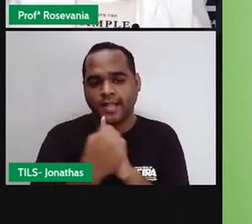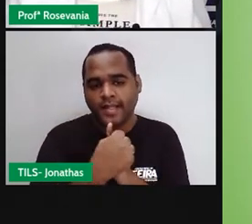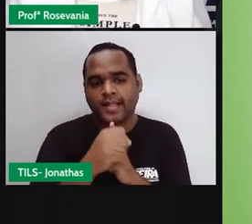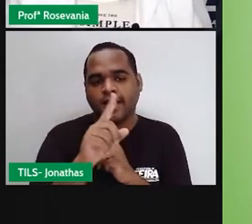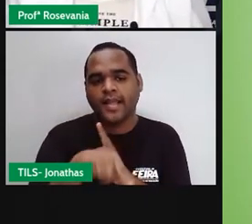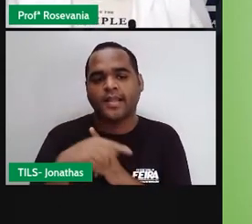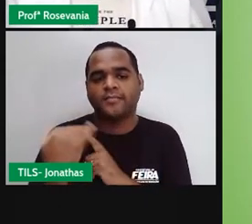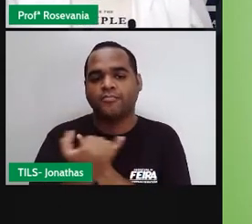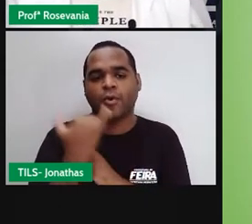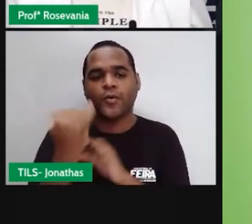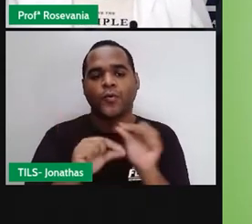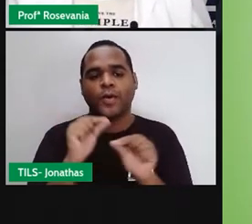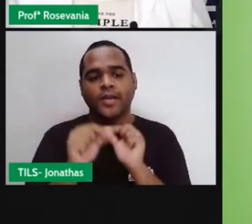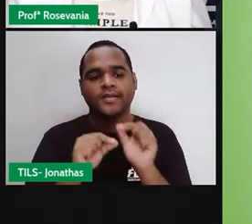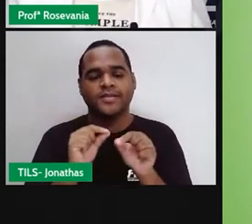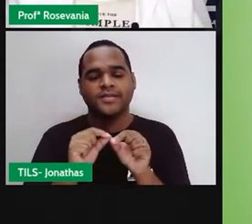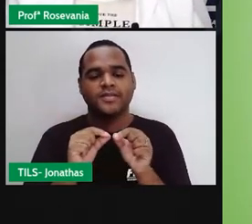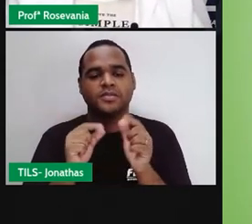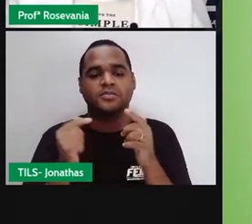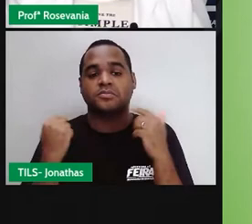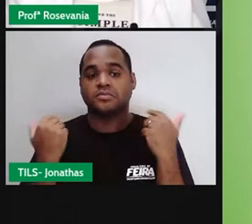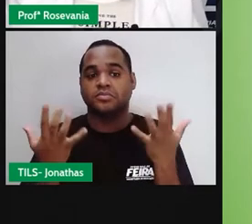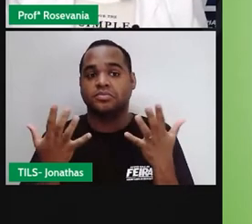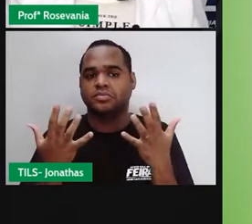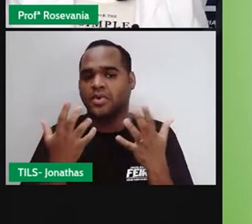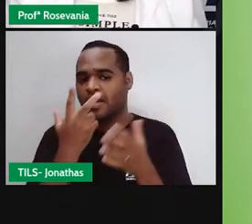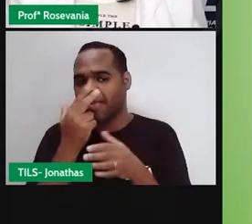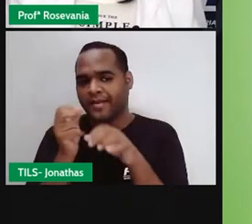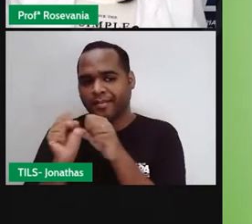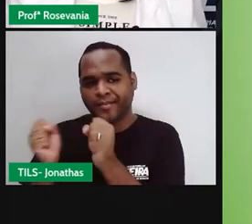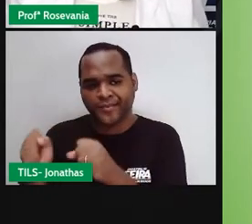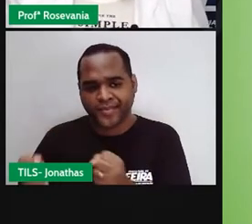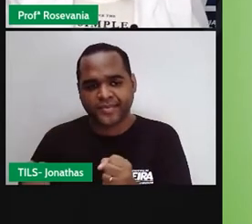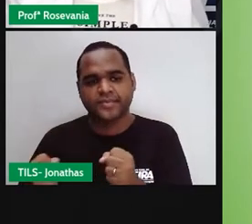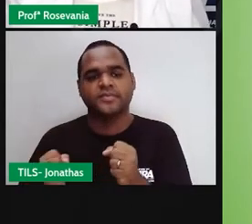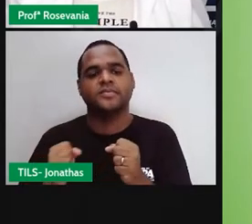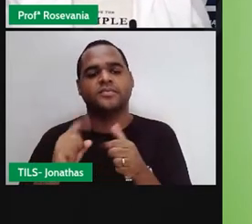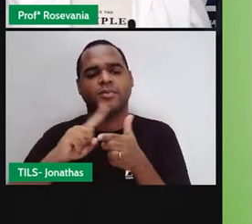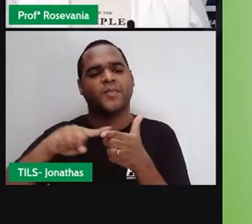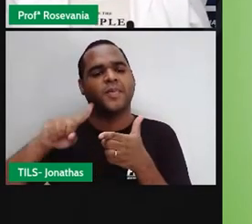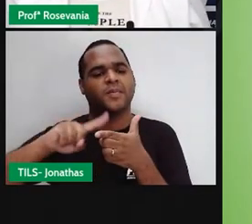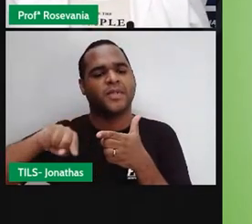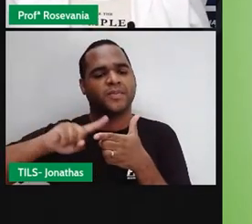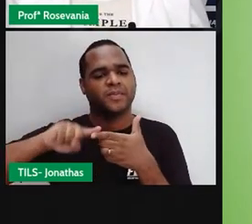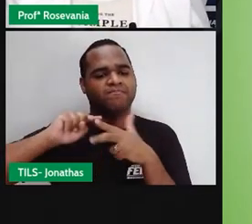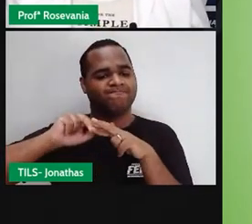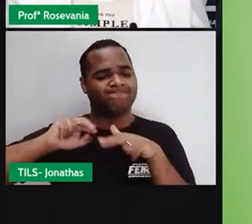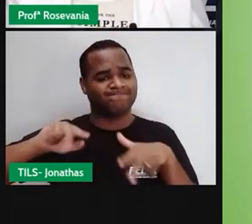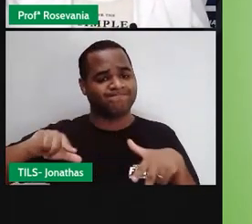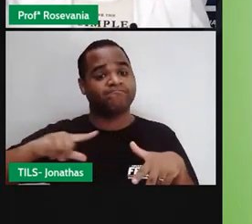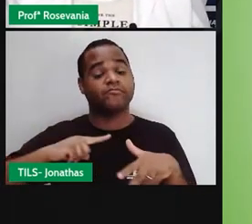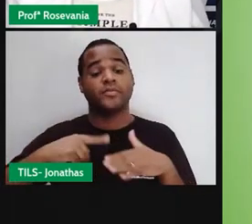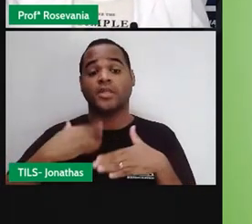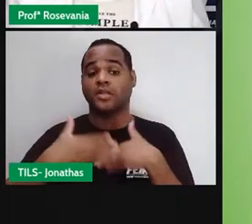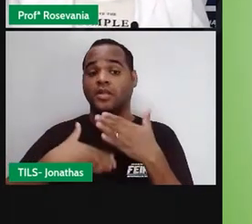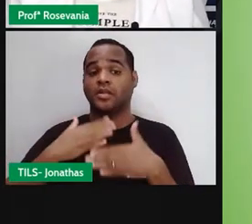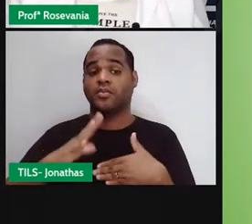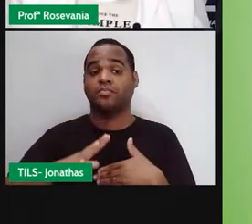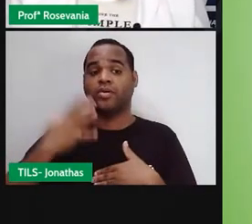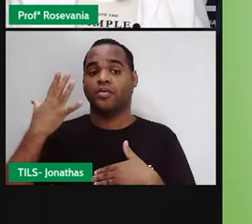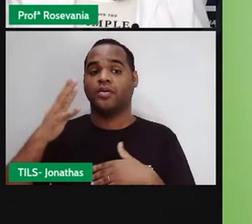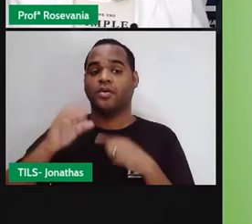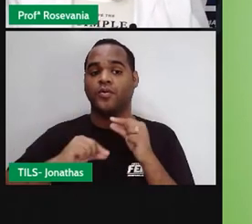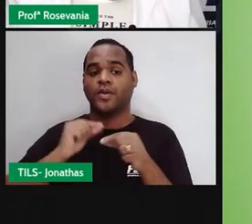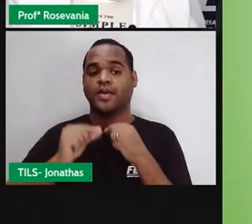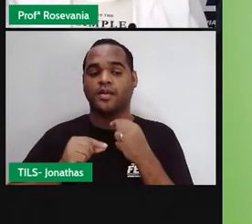consumista deles aí. E esse, né, essa quebra, isso gerou muito problema. Mas aí, consequentemente, eles começaram a voltar